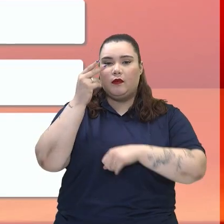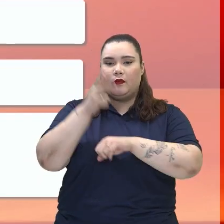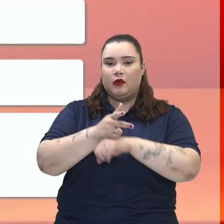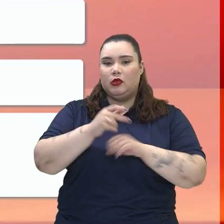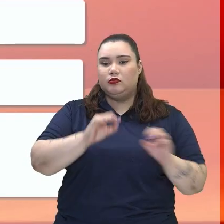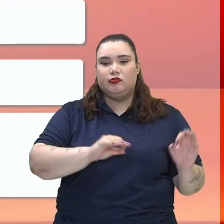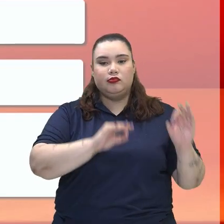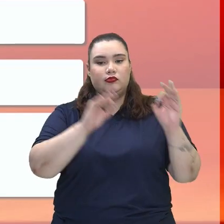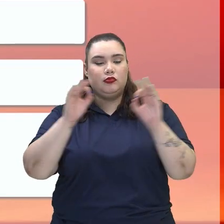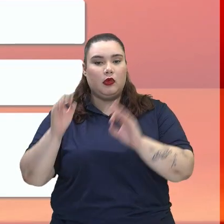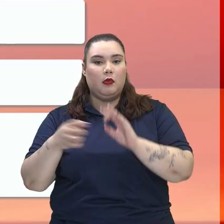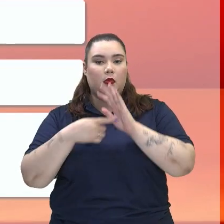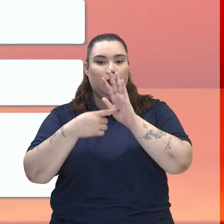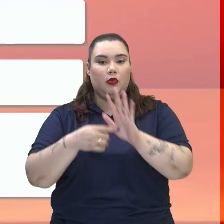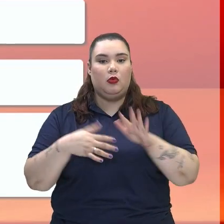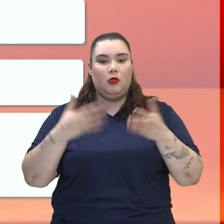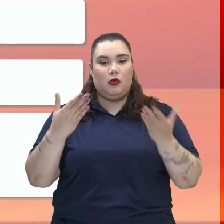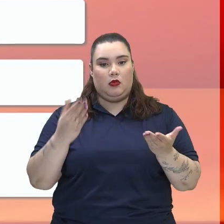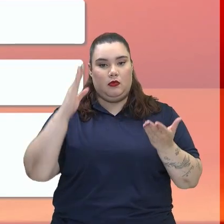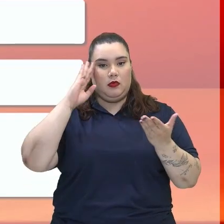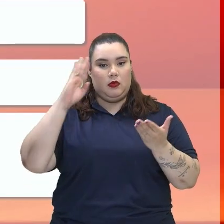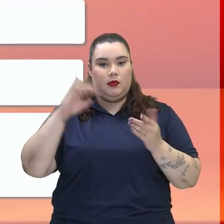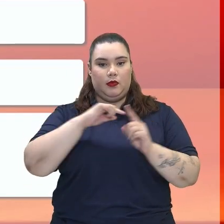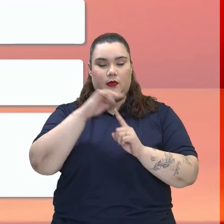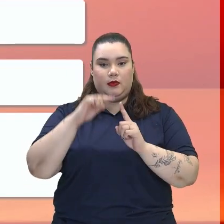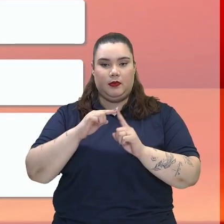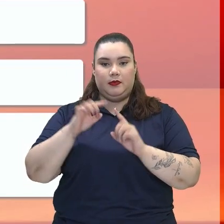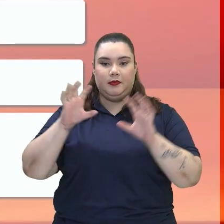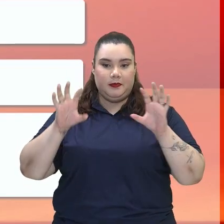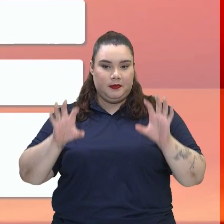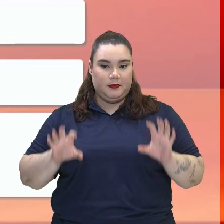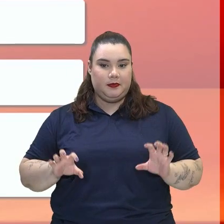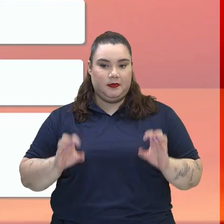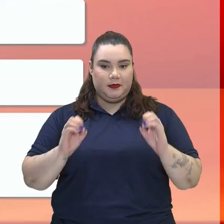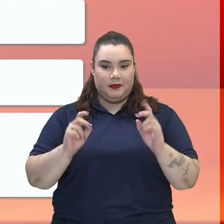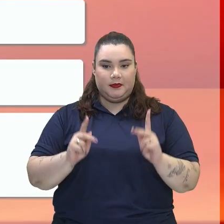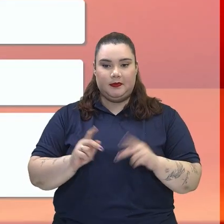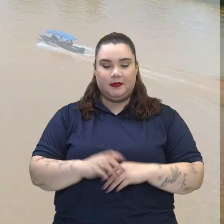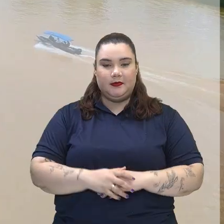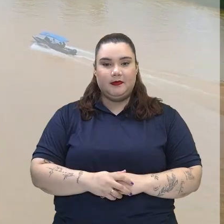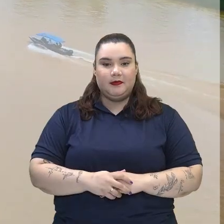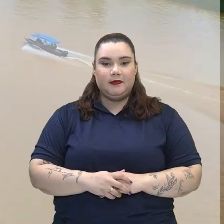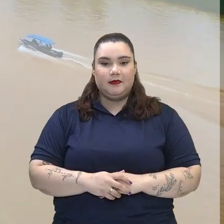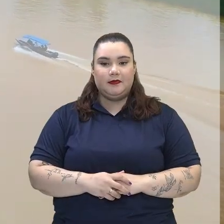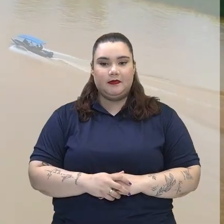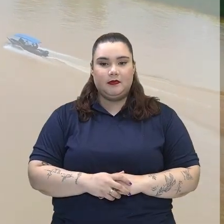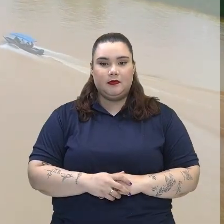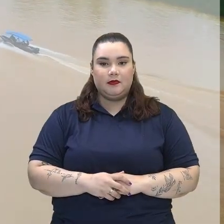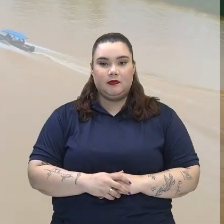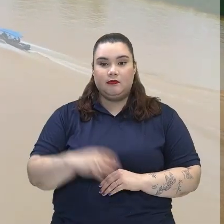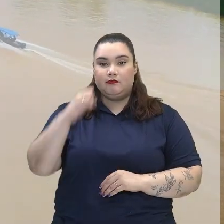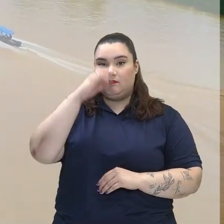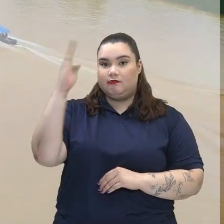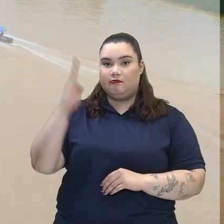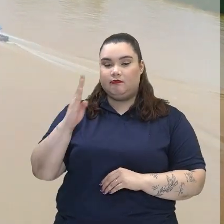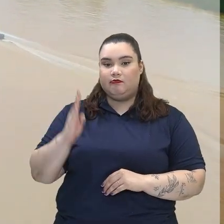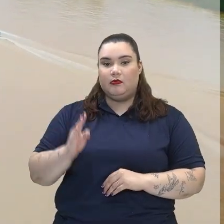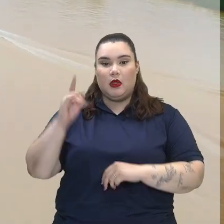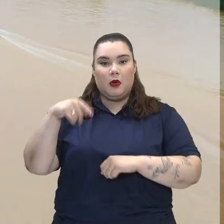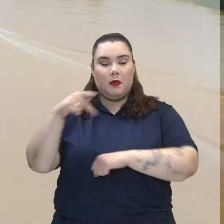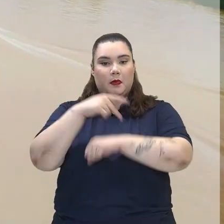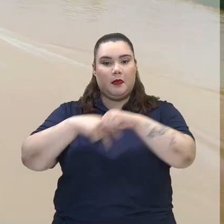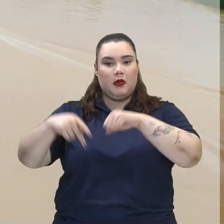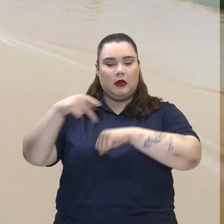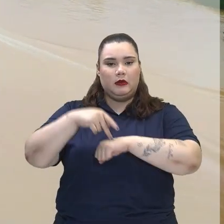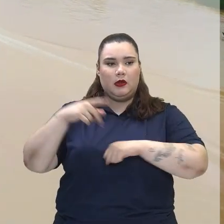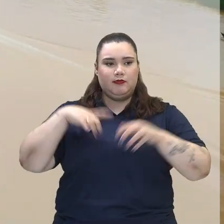traz justamente qual é o principal objetivo de cada uma dessas categorias. Acompanhem. O Brasil é um dos países